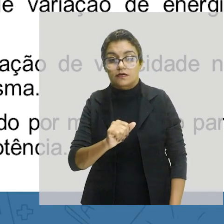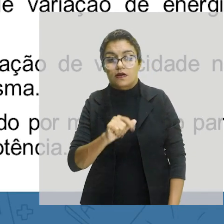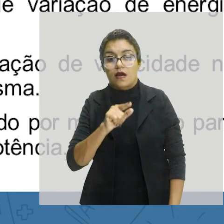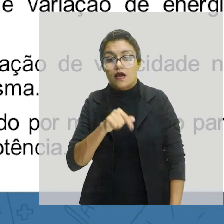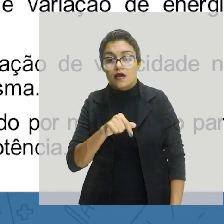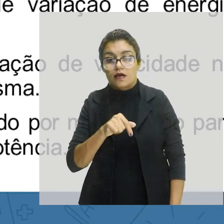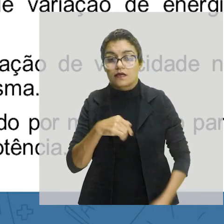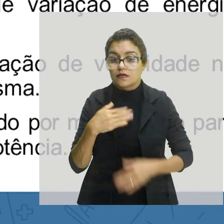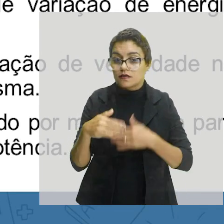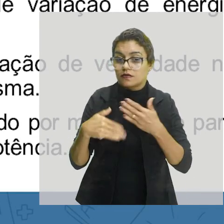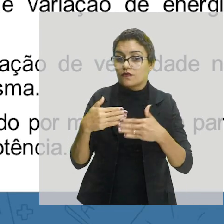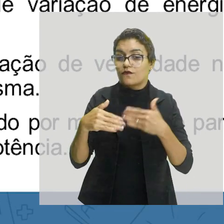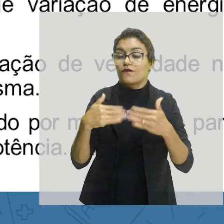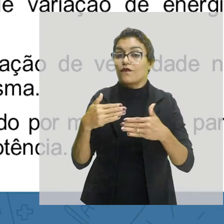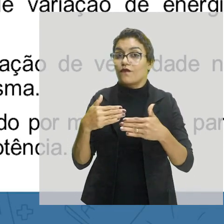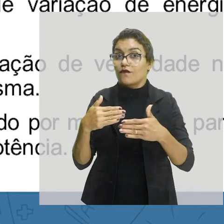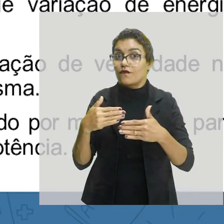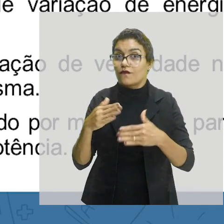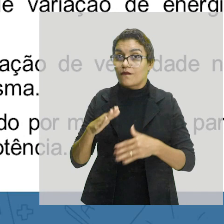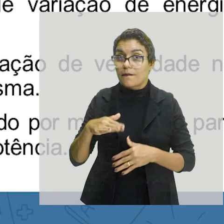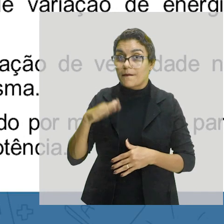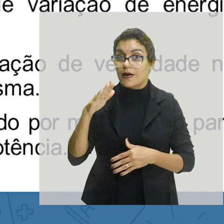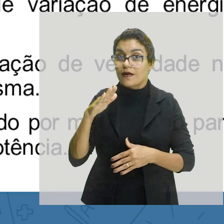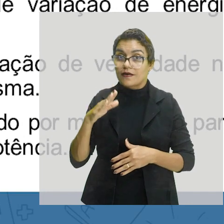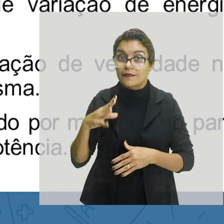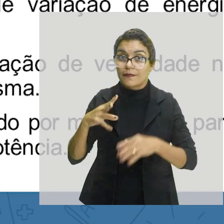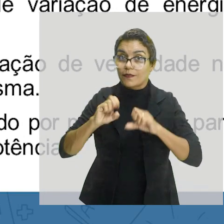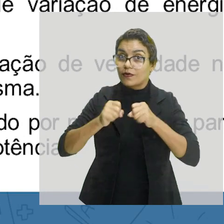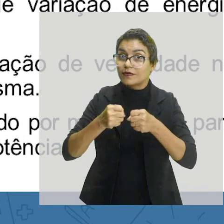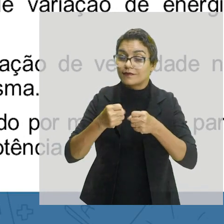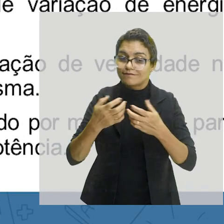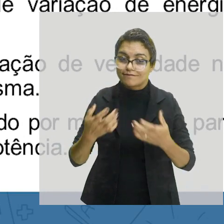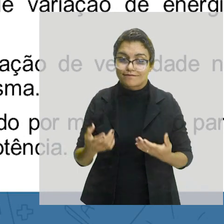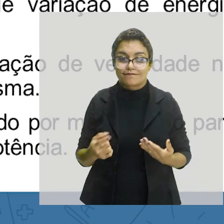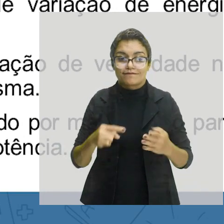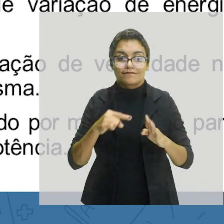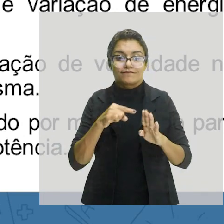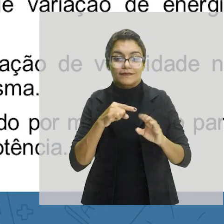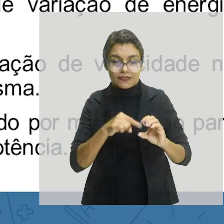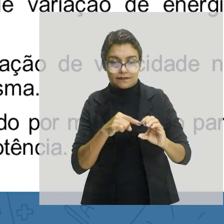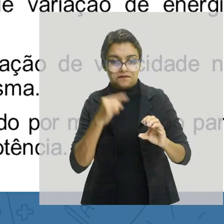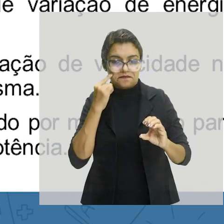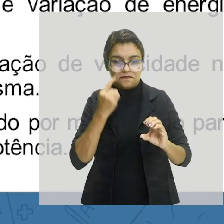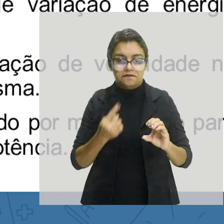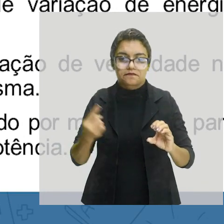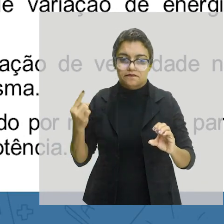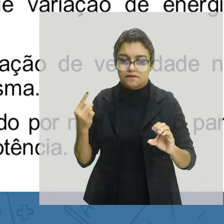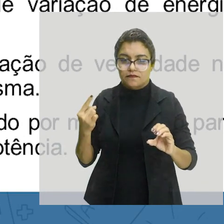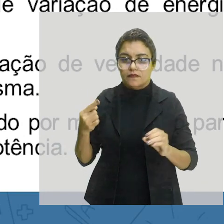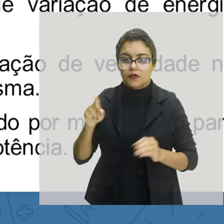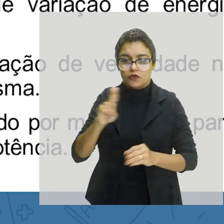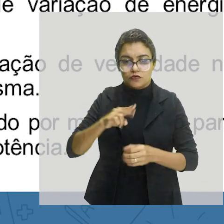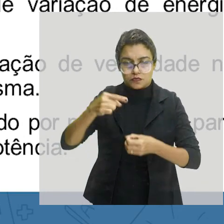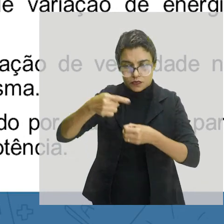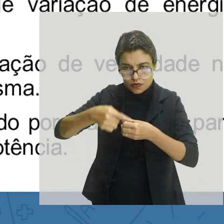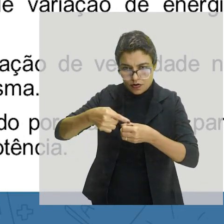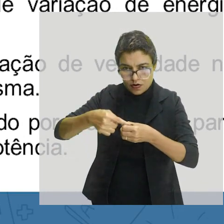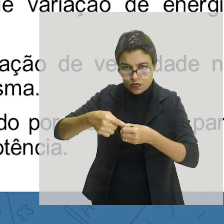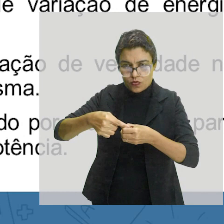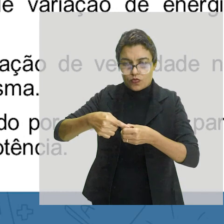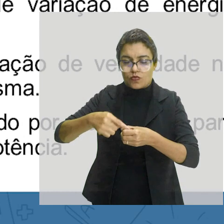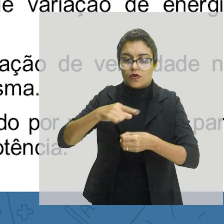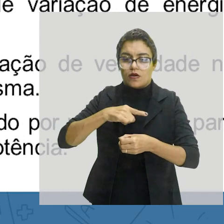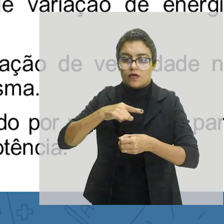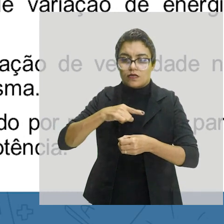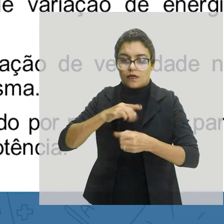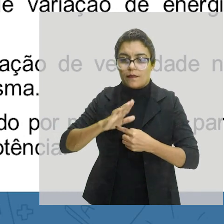Esta é a versão, né? Esta é a que desenvolve maior potência. Letra C. Com a versão a álcool, apresenta maior